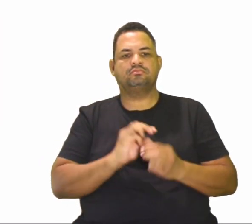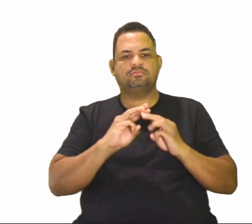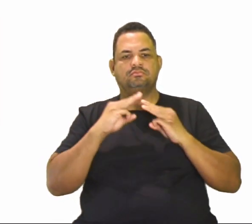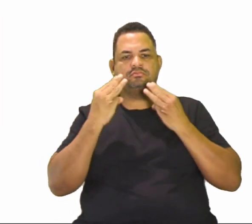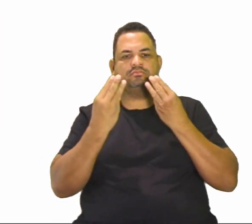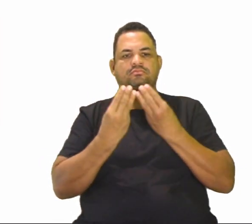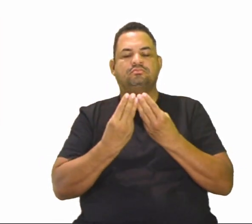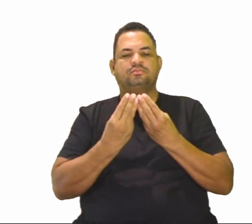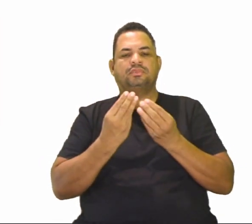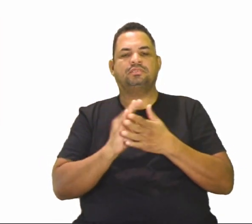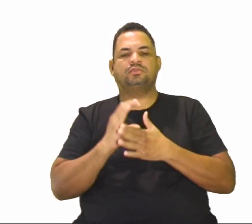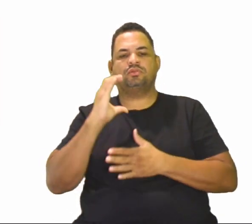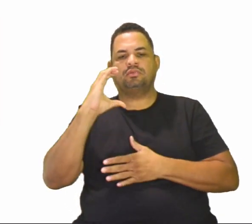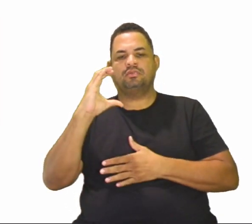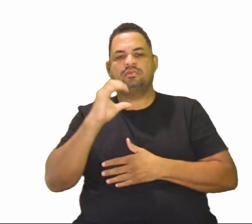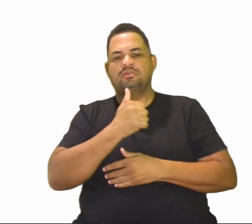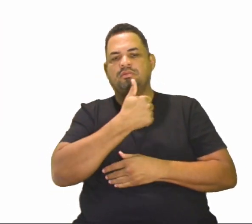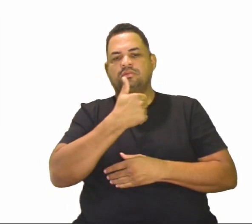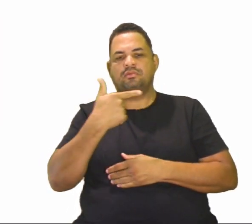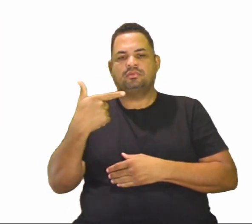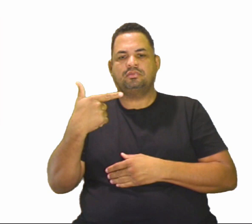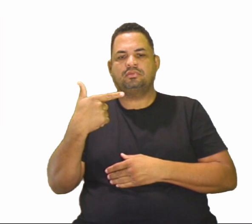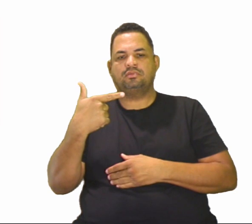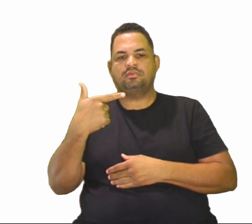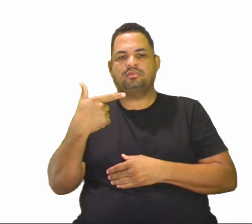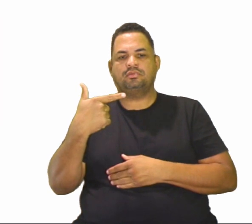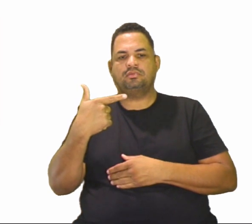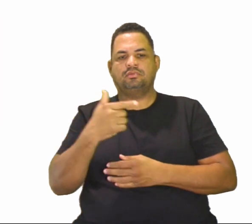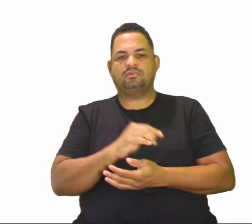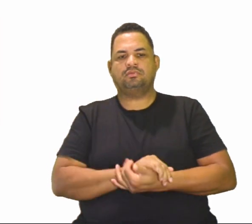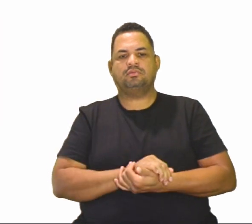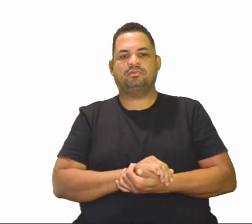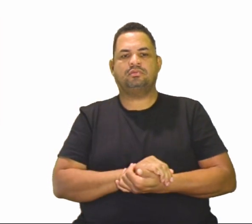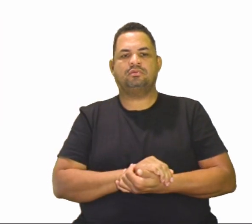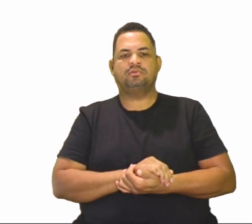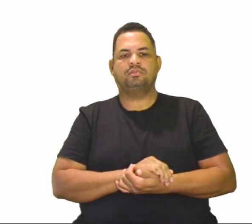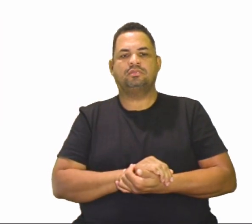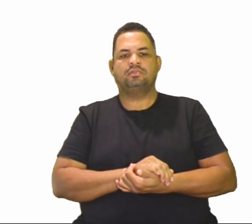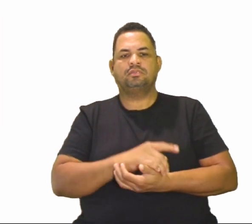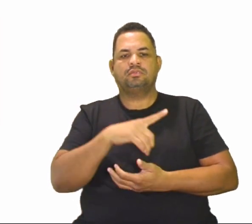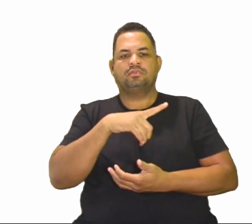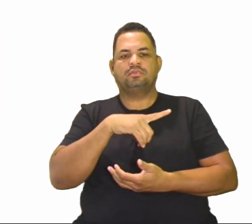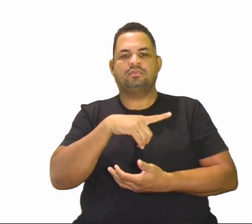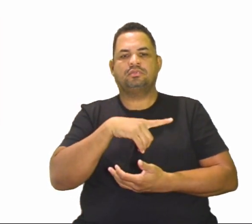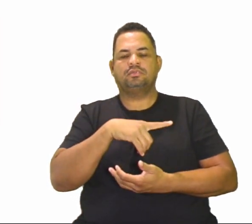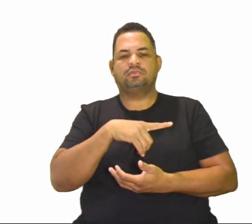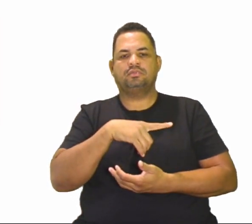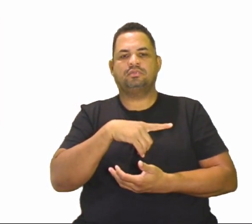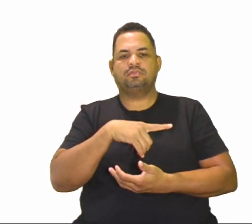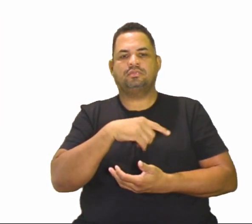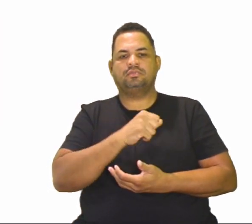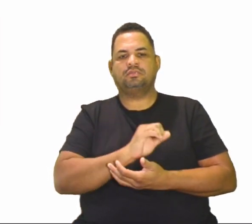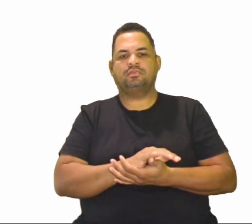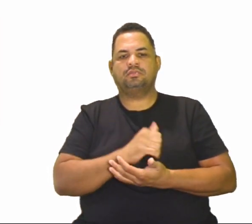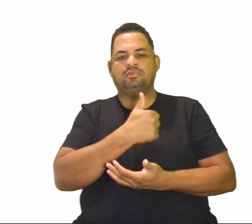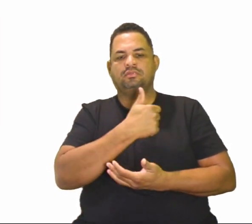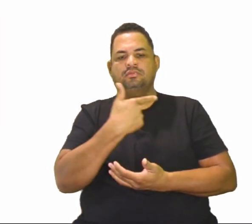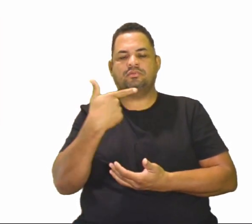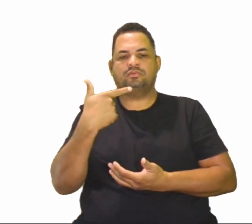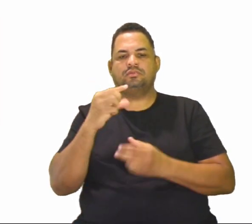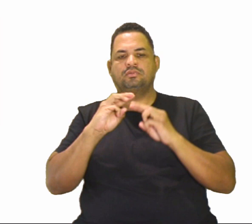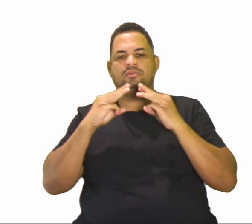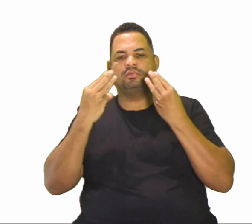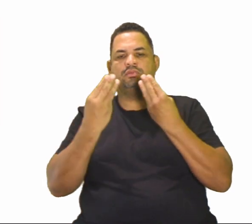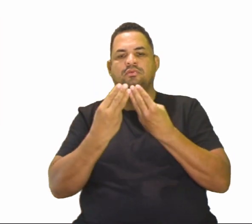do carbono é 12, ok? Nós temos 12 unidades de